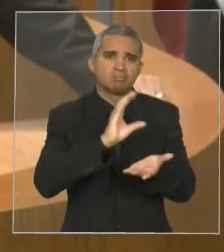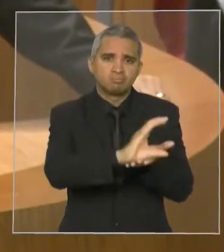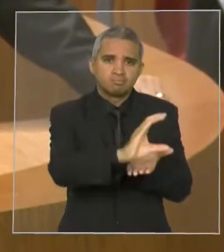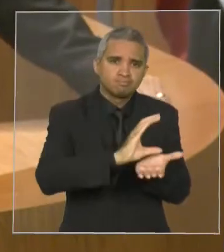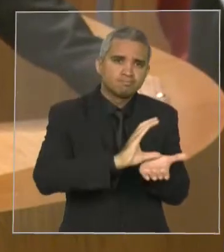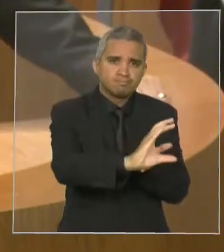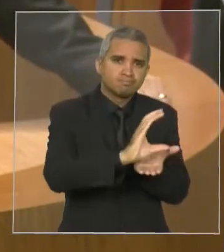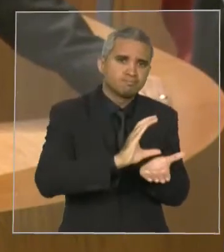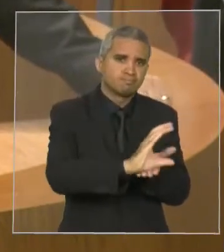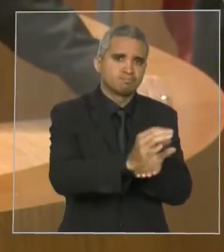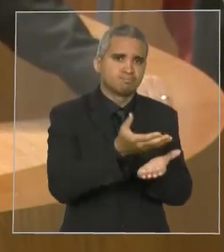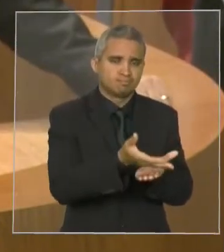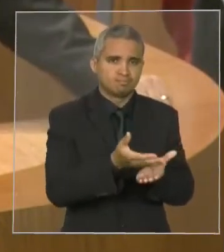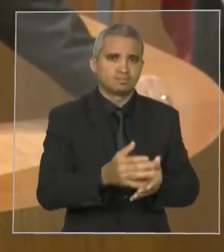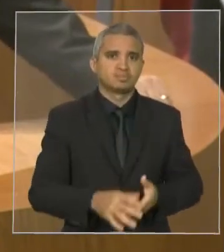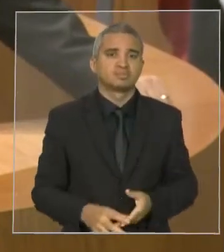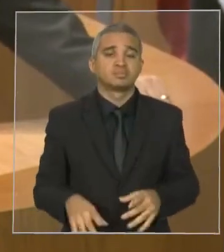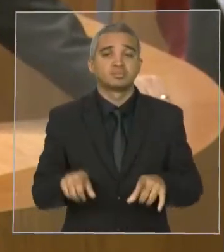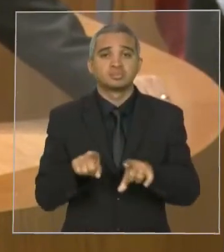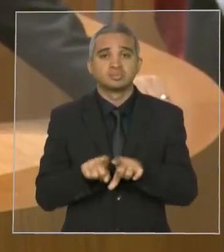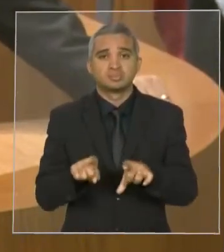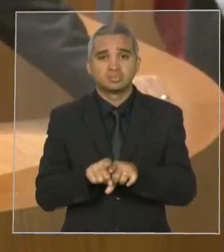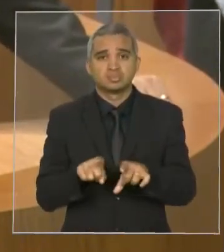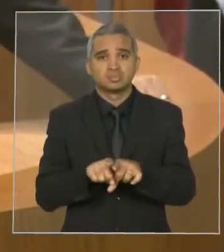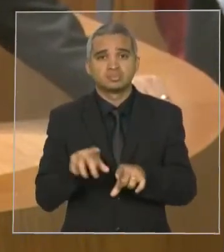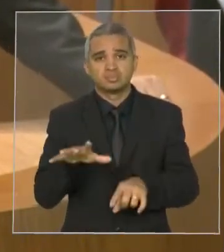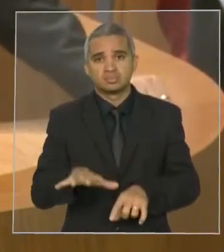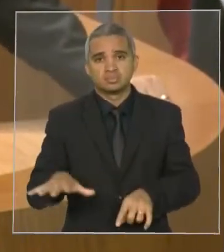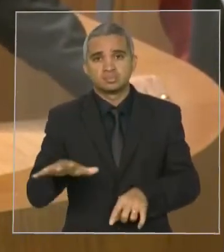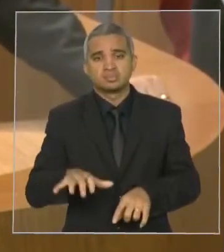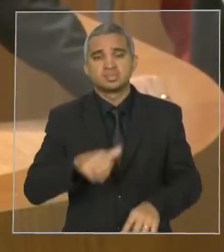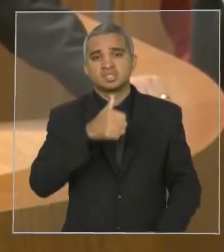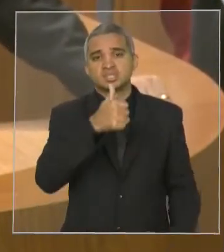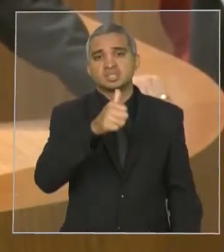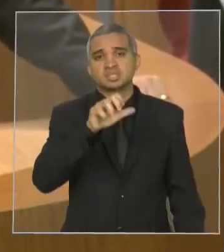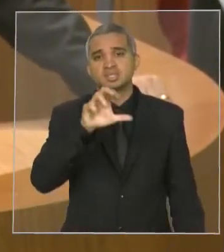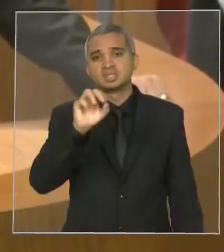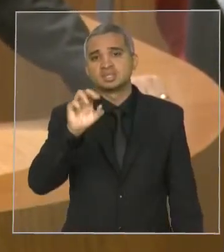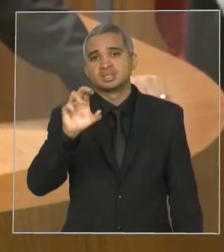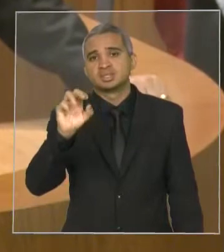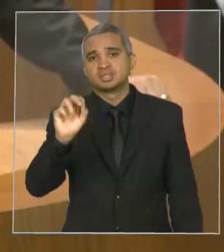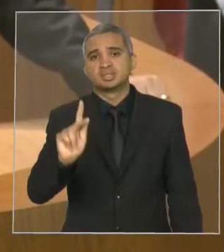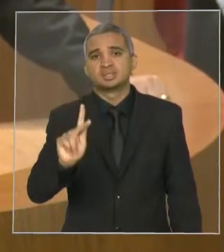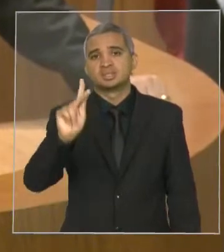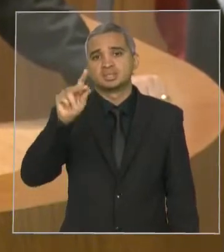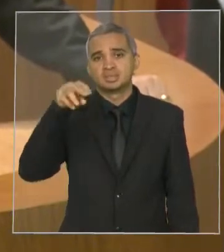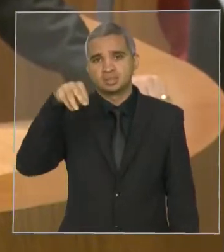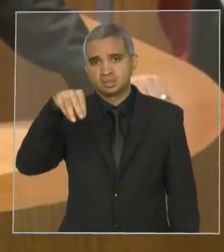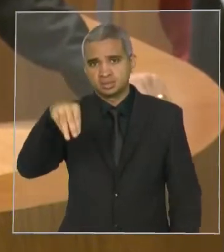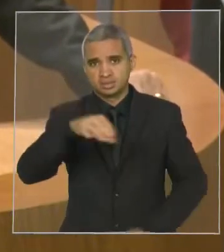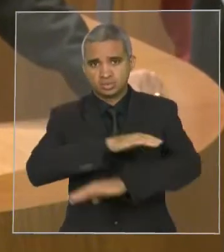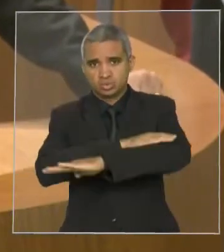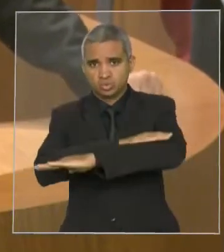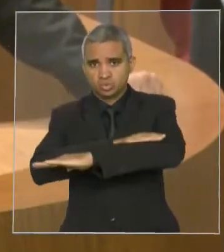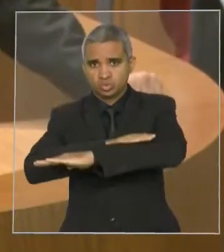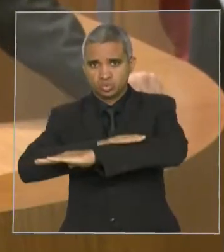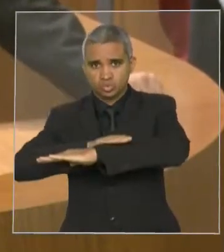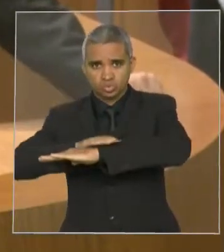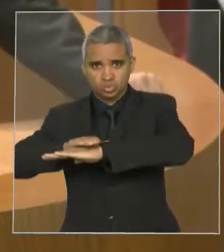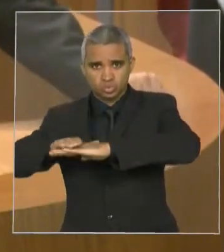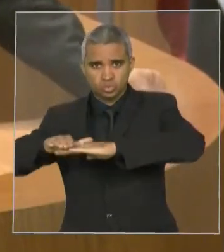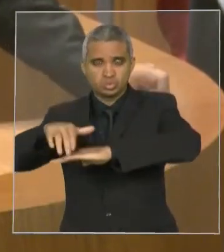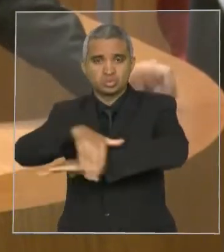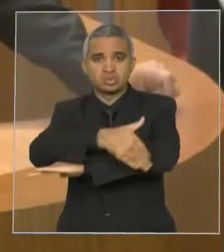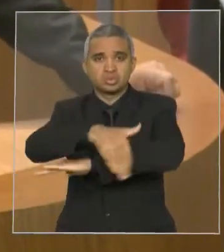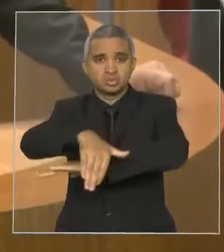lado cerca de 100 quilômetros de pavimentação asfáltica nas ruas de imperatriz que se não